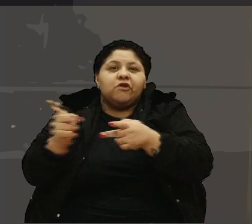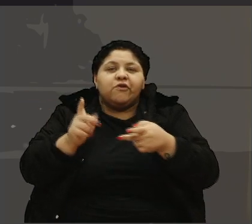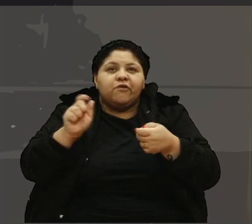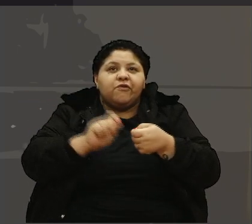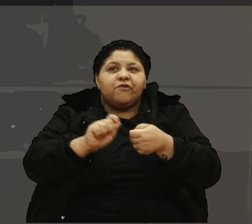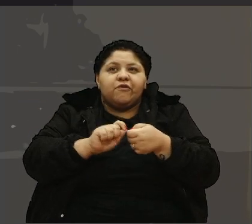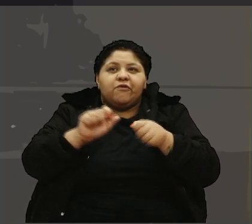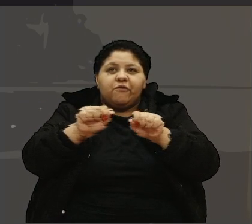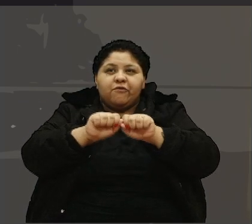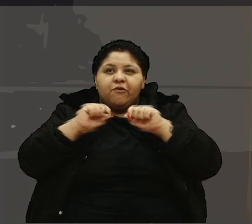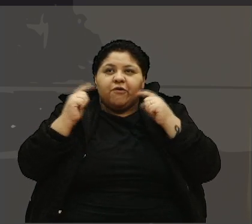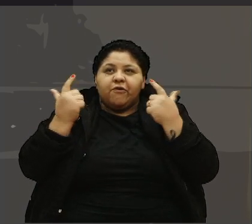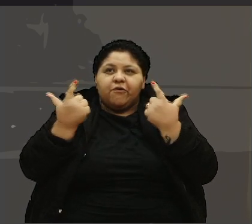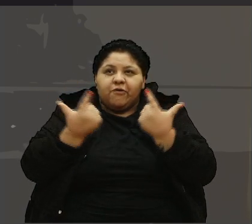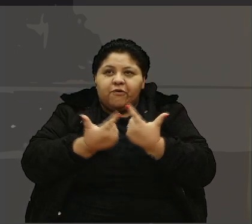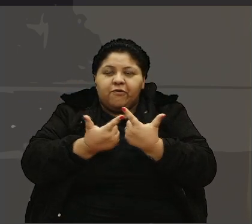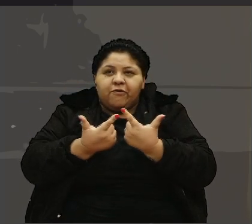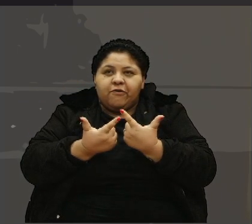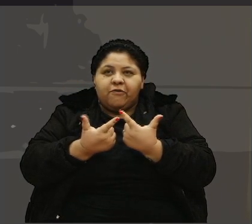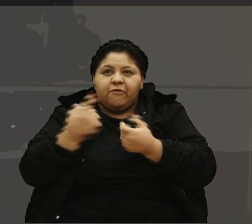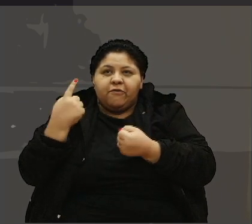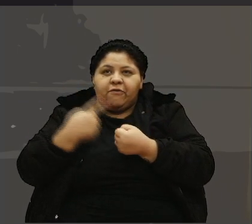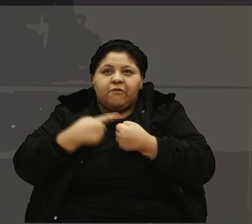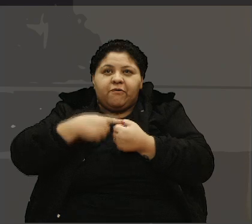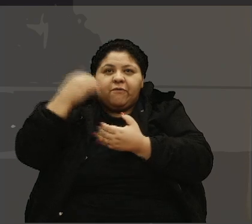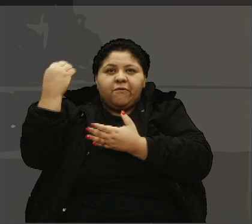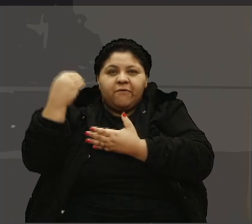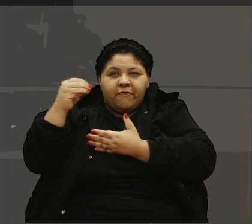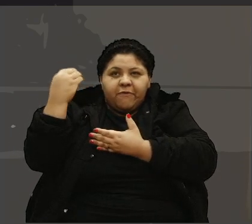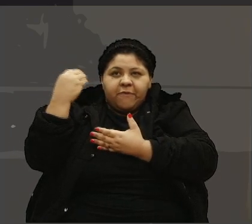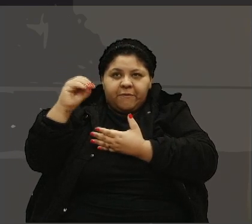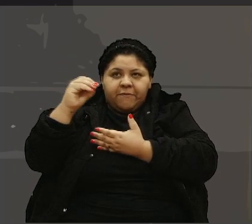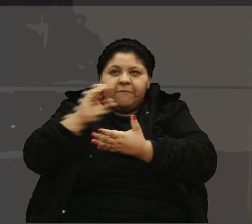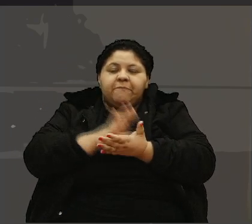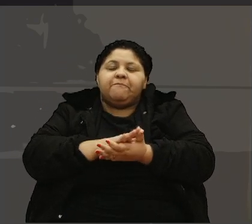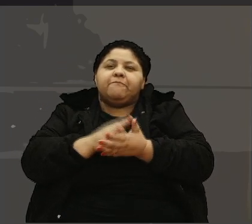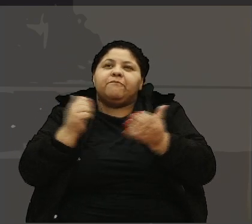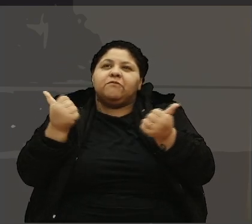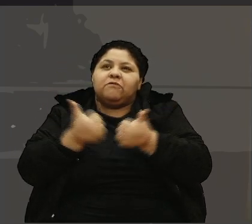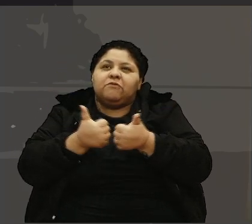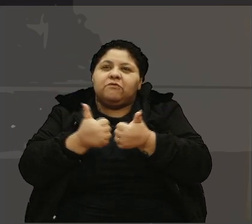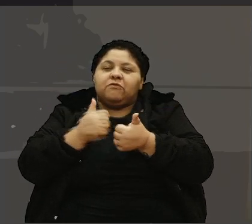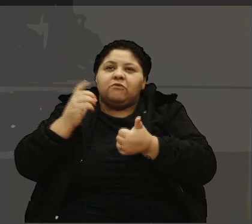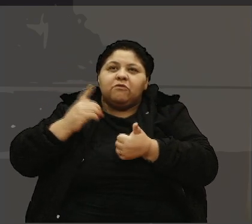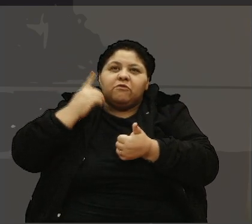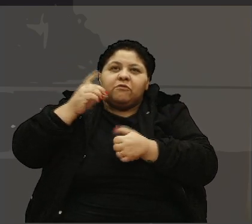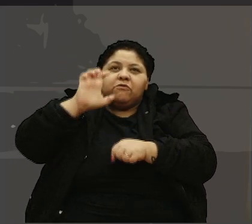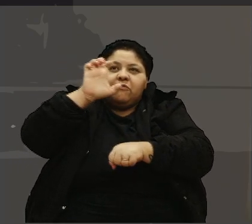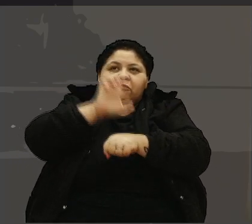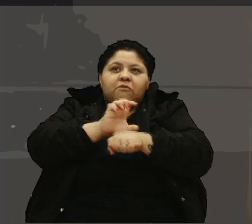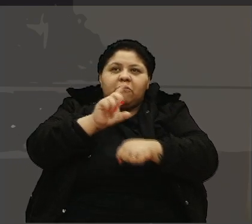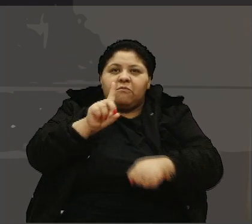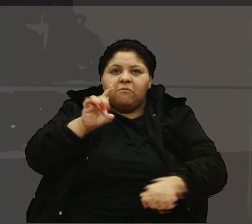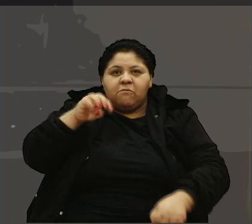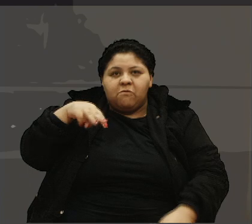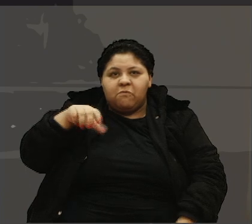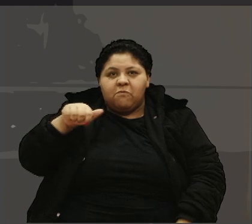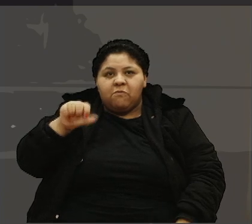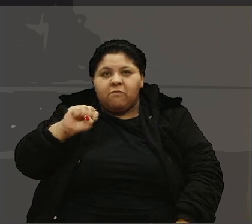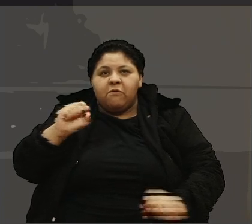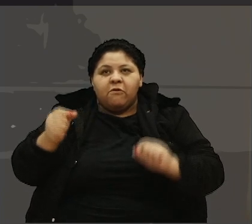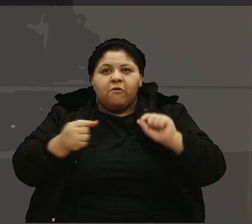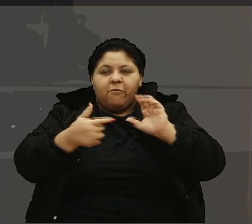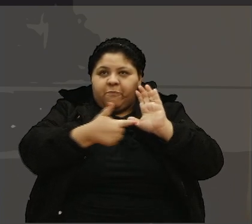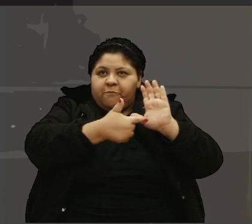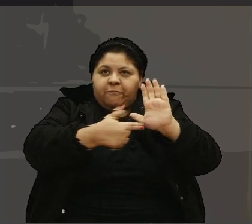Assembleia Legislativa, lá na cidade de Porto Alegre, na nossa capital, juntamente ao deputado estadual Dimas Costas, conforme está sendo exibido